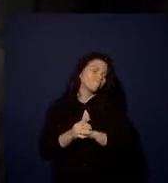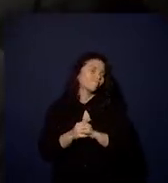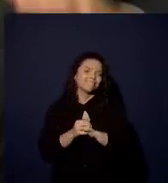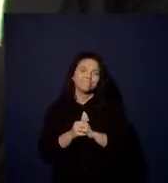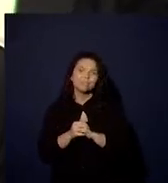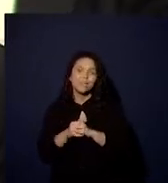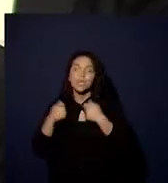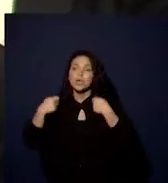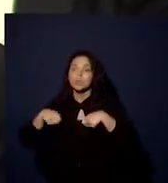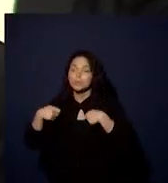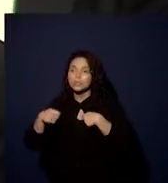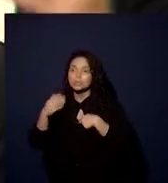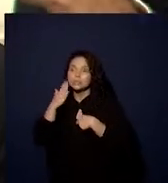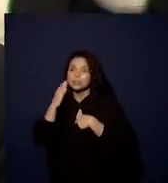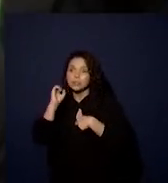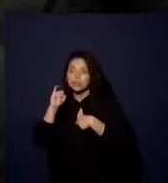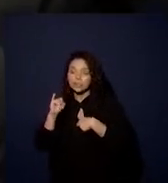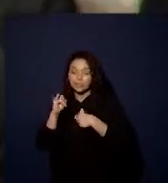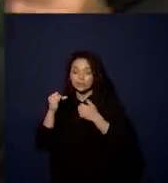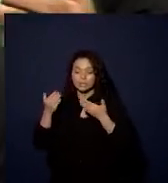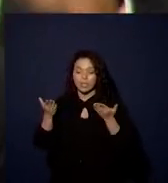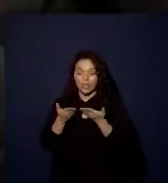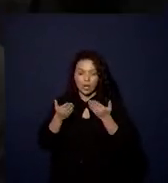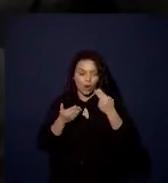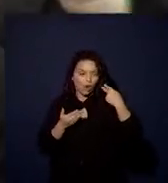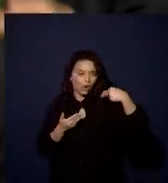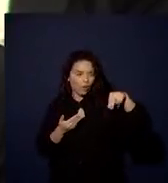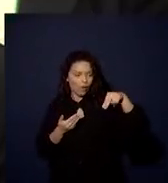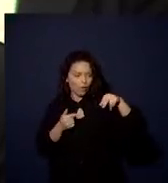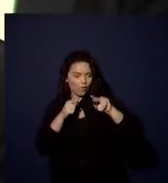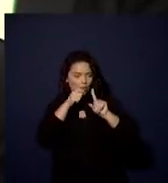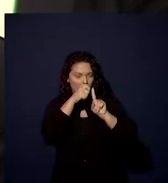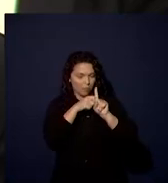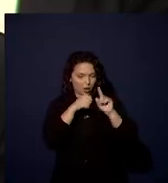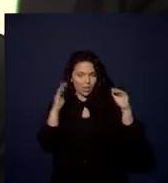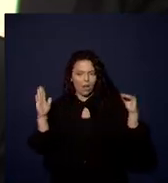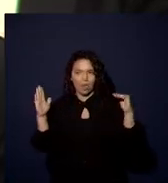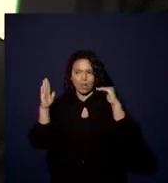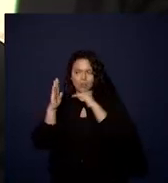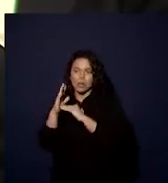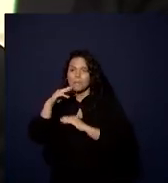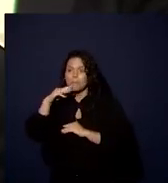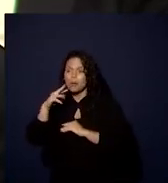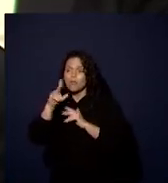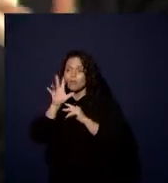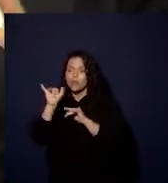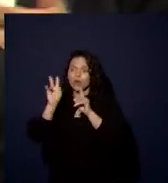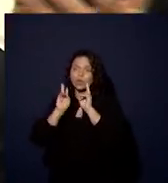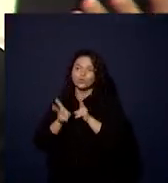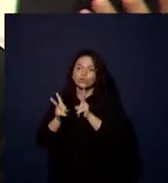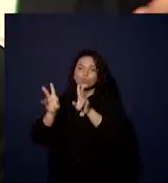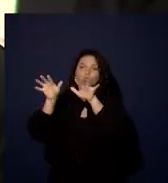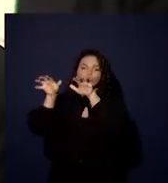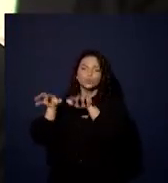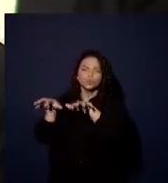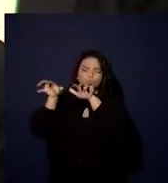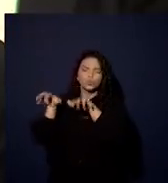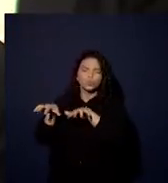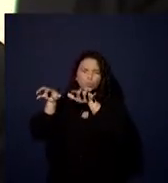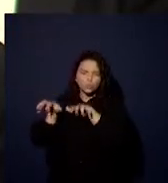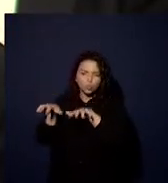Novembro a março do ano que vem né desse ano Novembro desse ano até mais do ano que vem e que esse ano nós tivemos